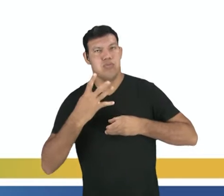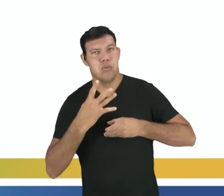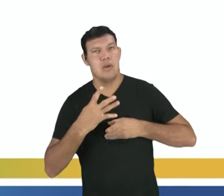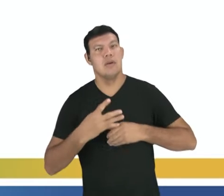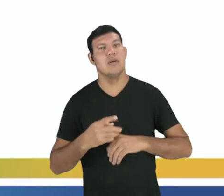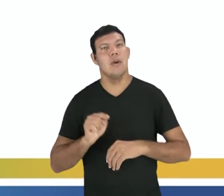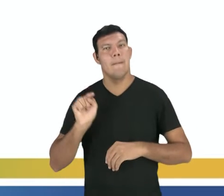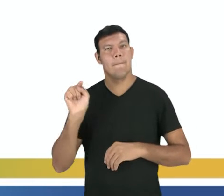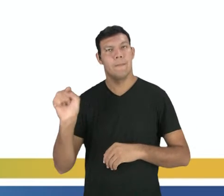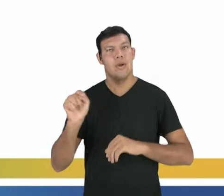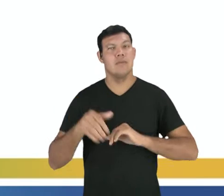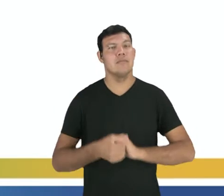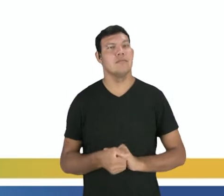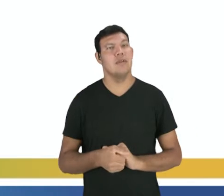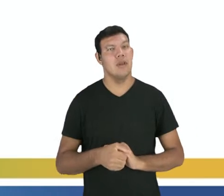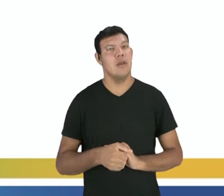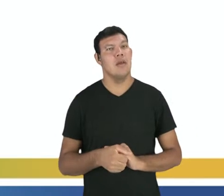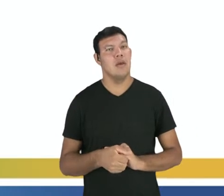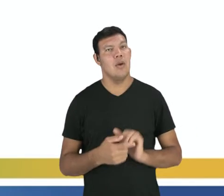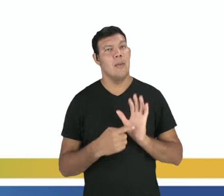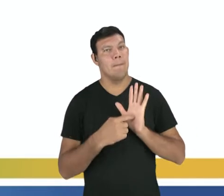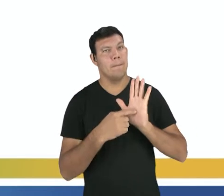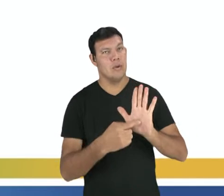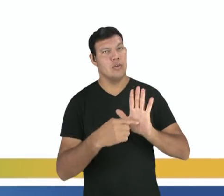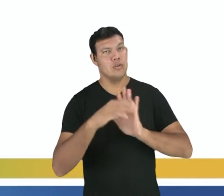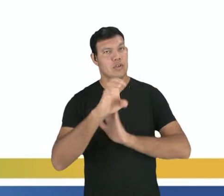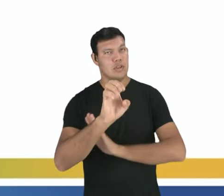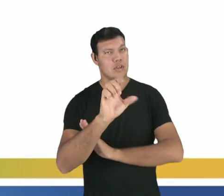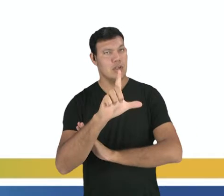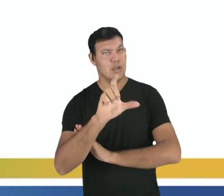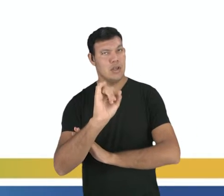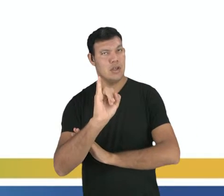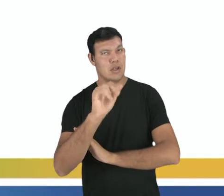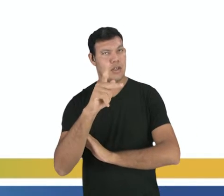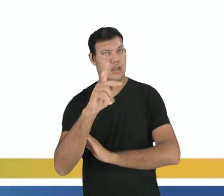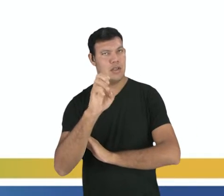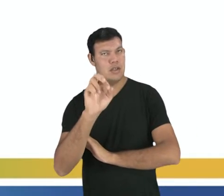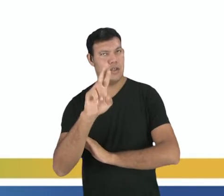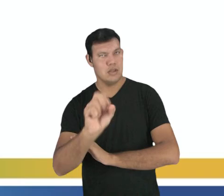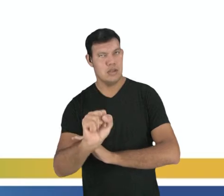qualquer, chama-se elipse, tá bom? É a diferença aí entre elas duas, tá?